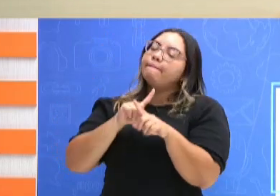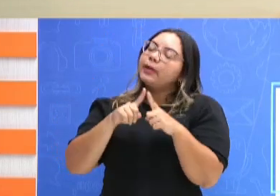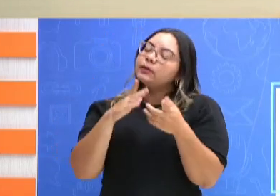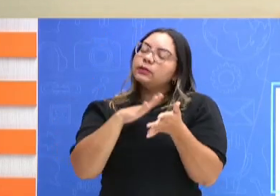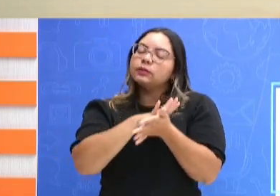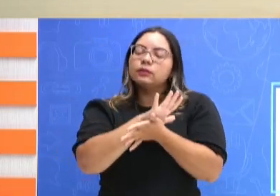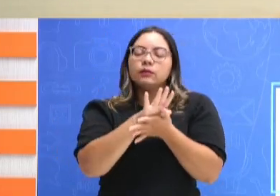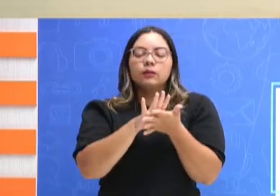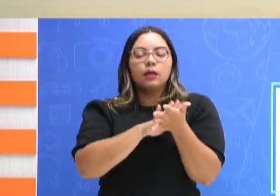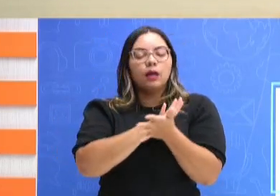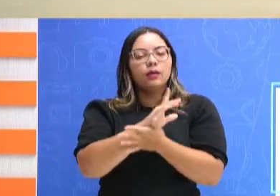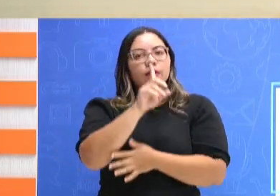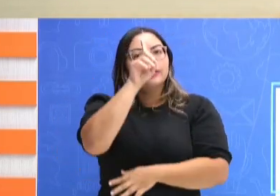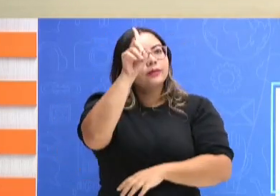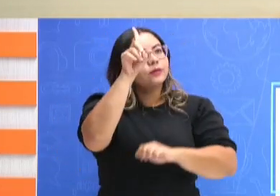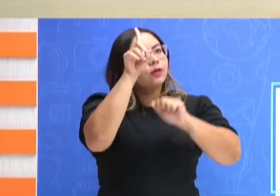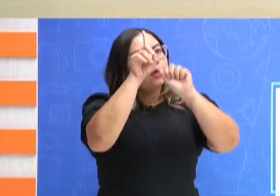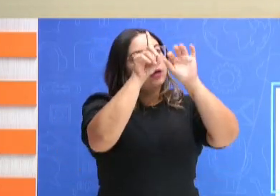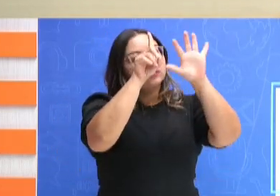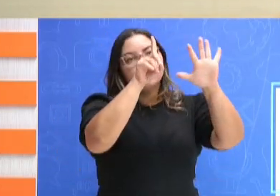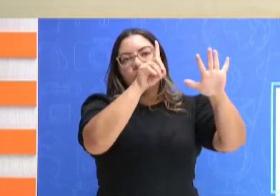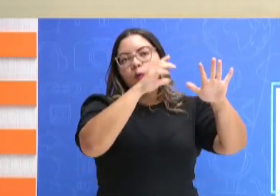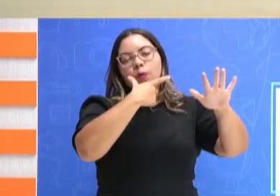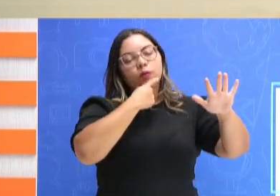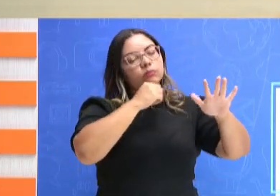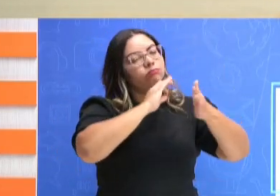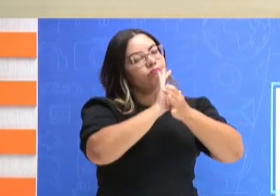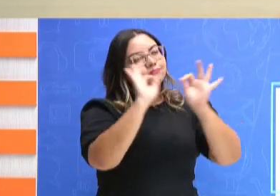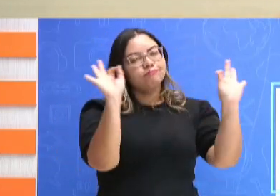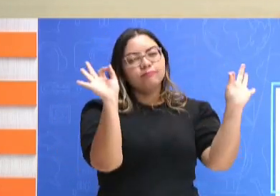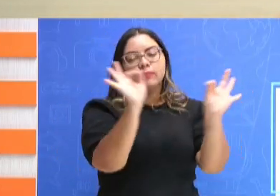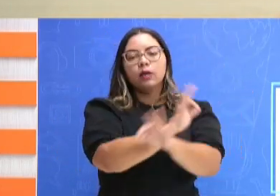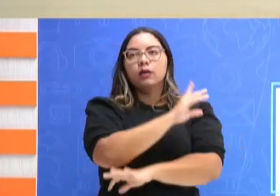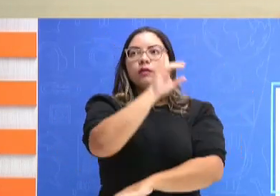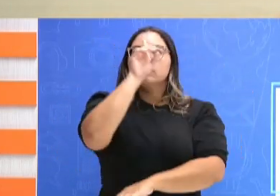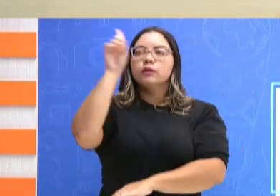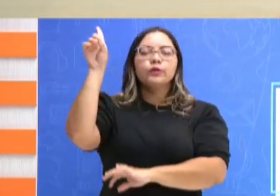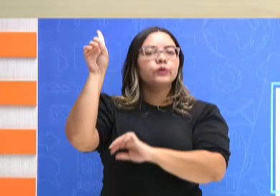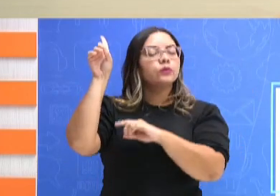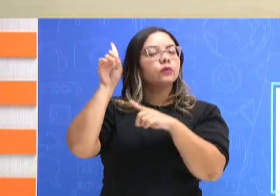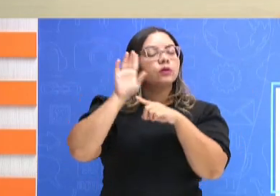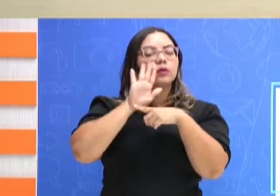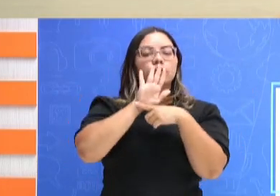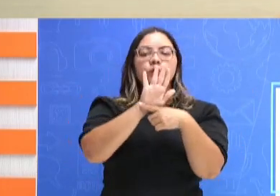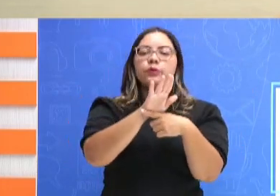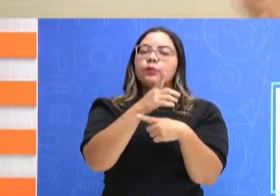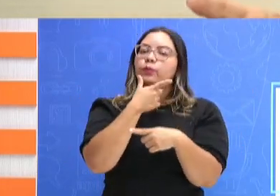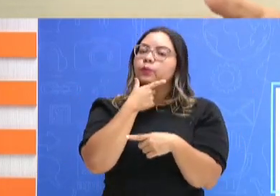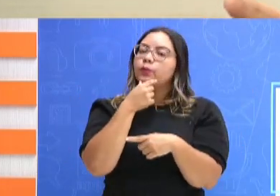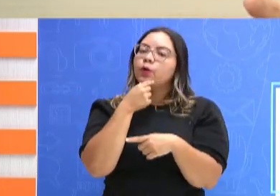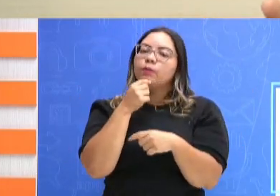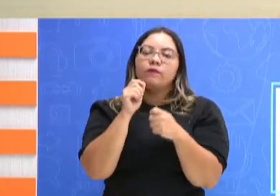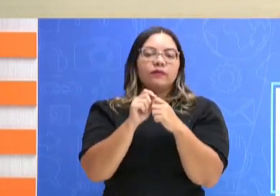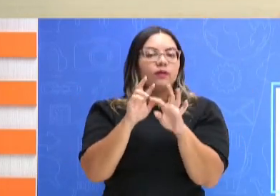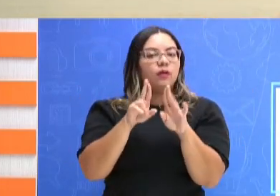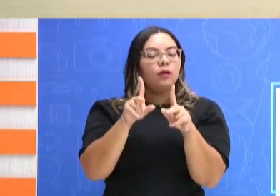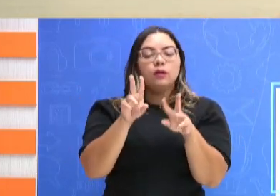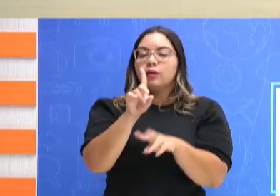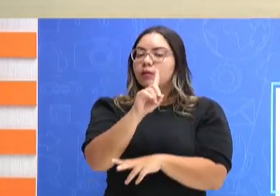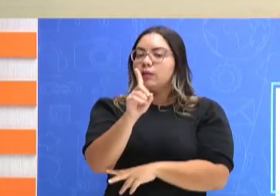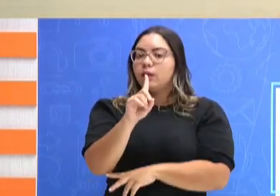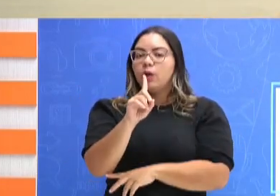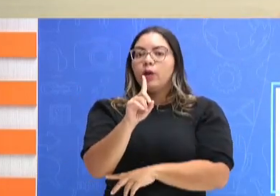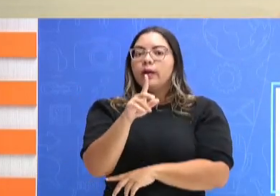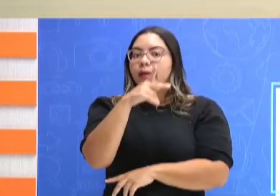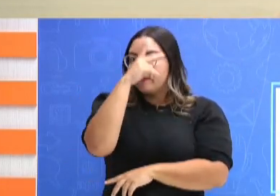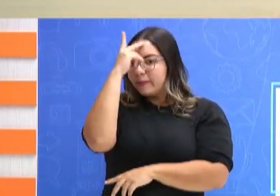nada que Deus coloca a mão, o homem destrói. Nada. Nada que Deus nos ajuda, o homem vai conduzir de forma diferente. E